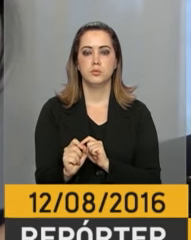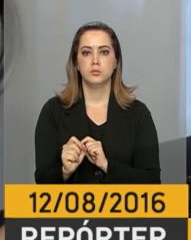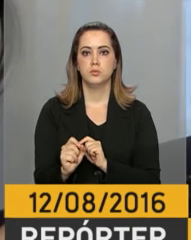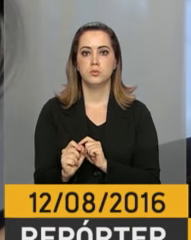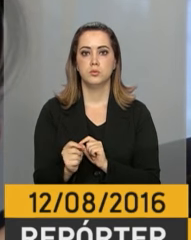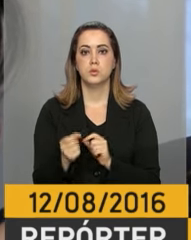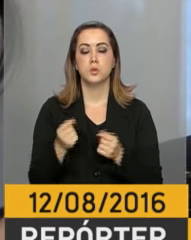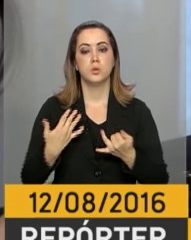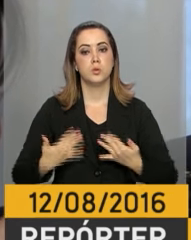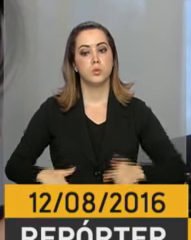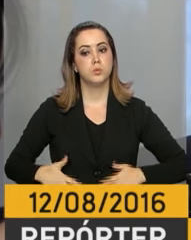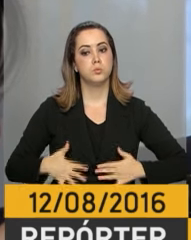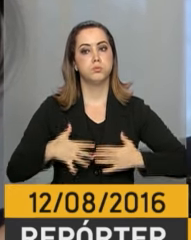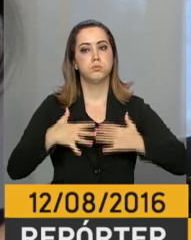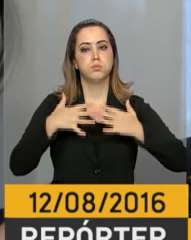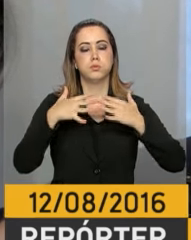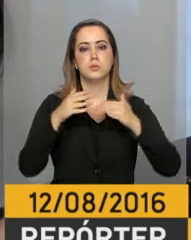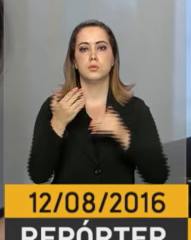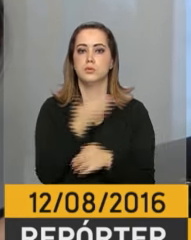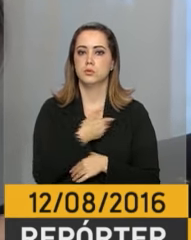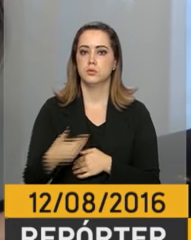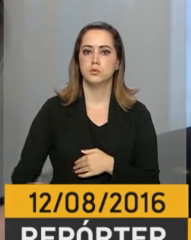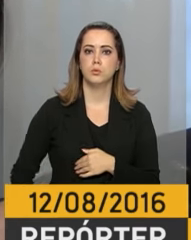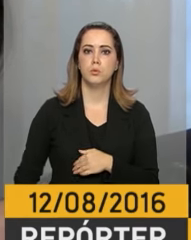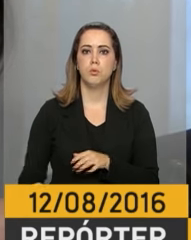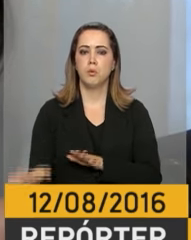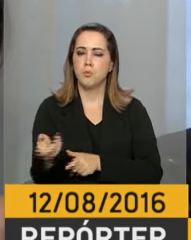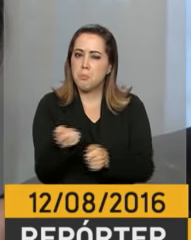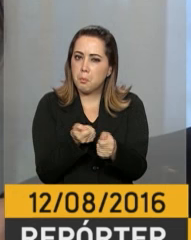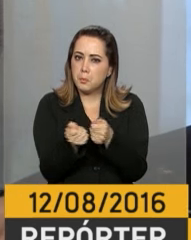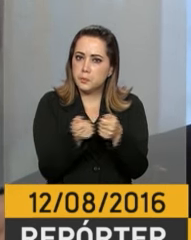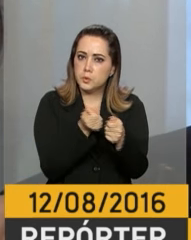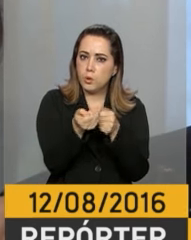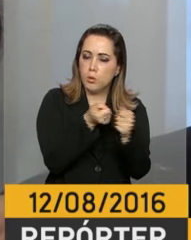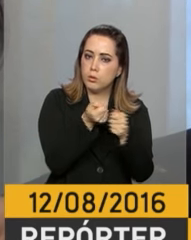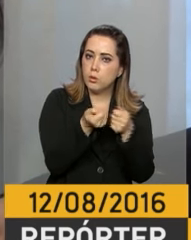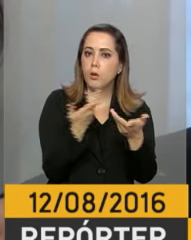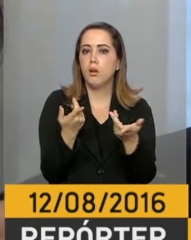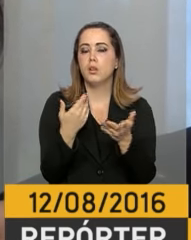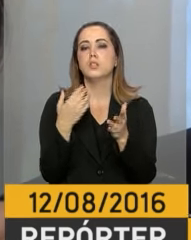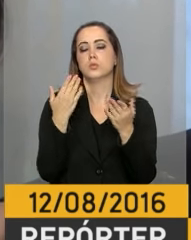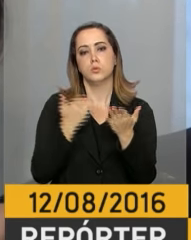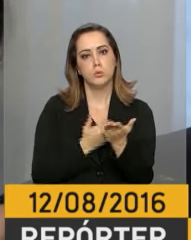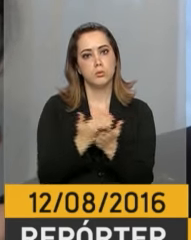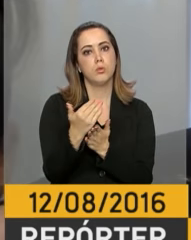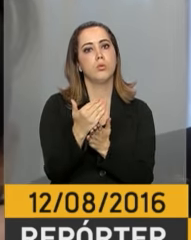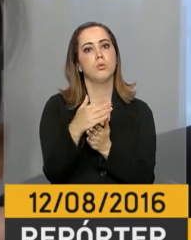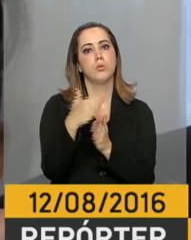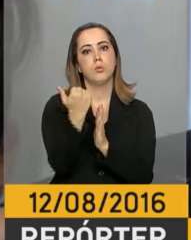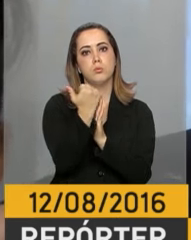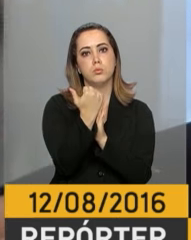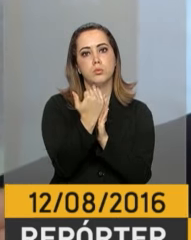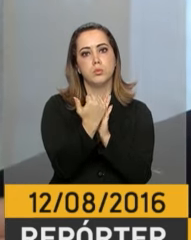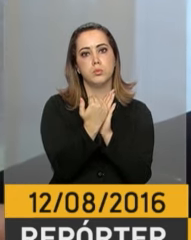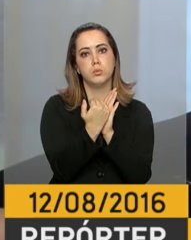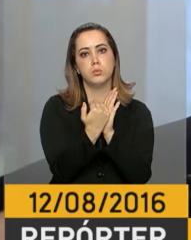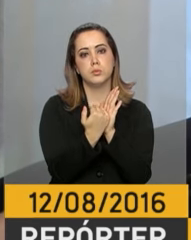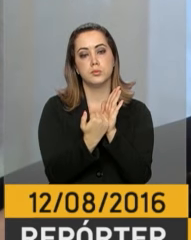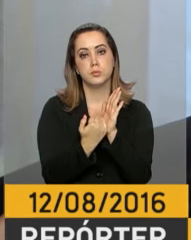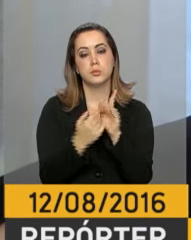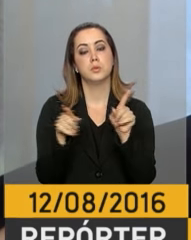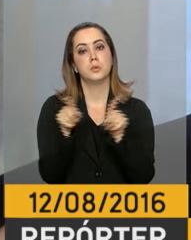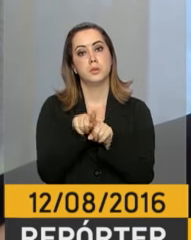o gasto público seja controlado e que ele comece a cair como um percentual do produto